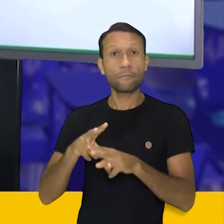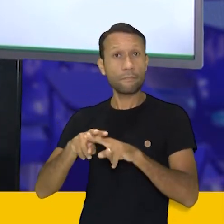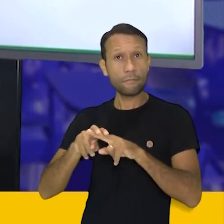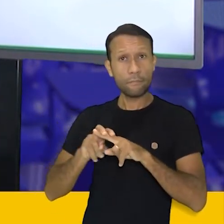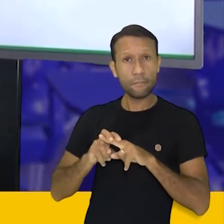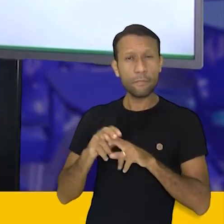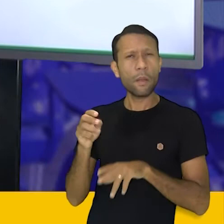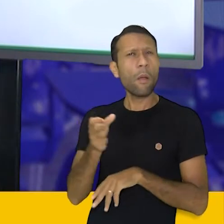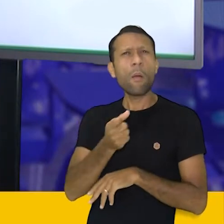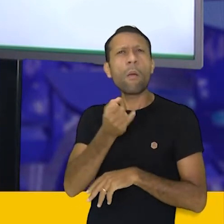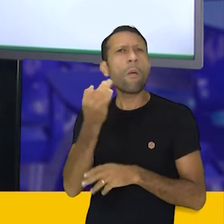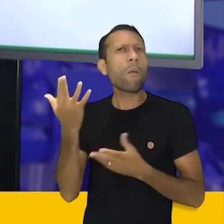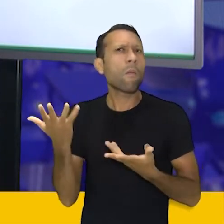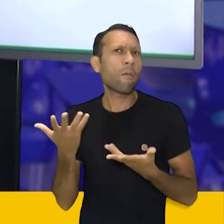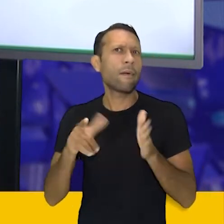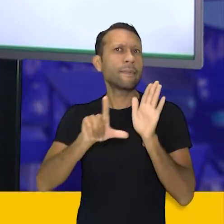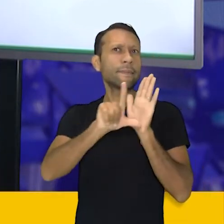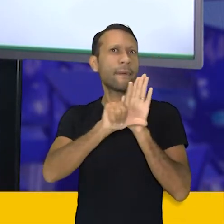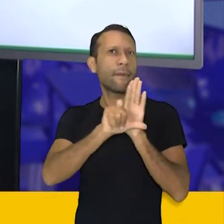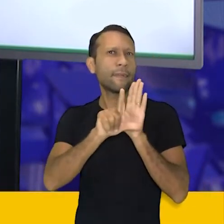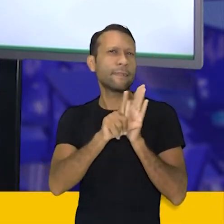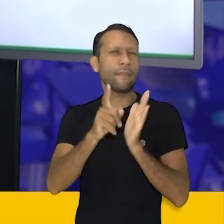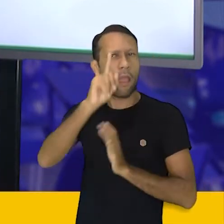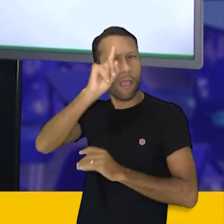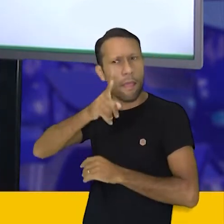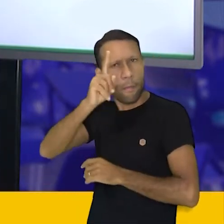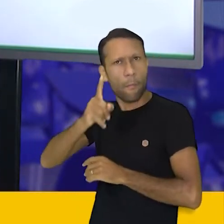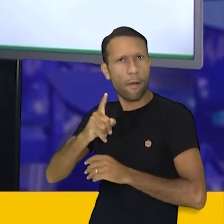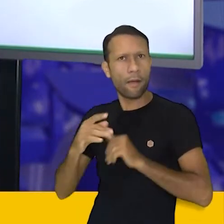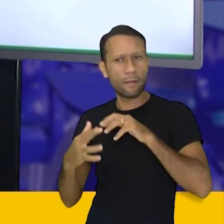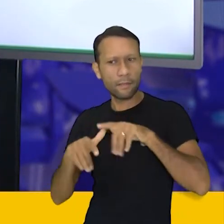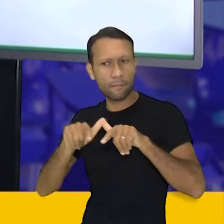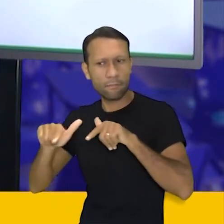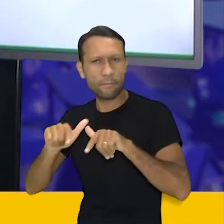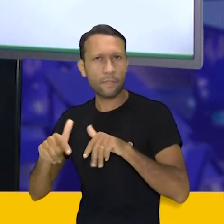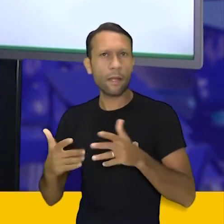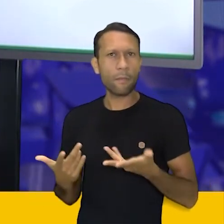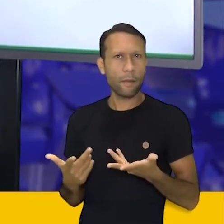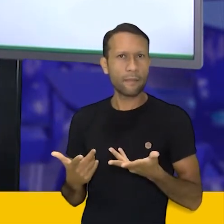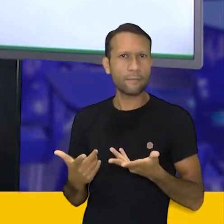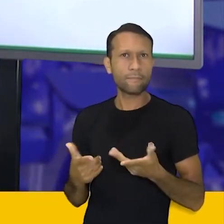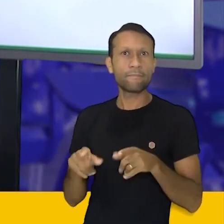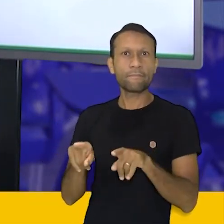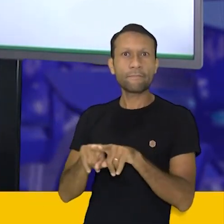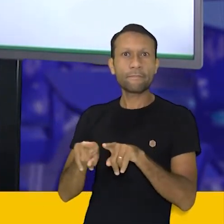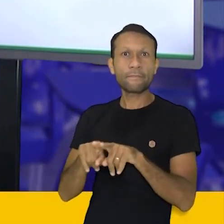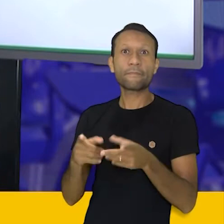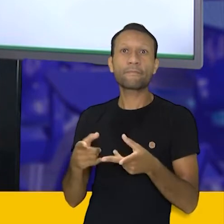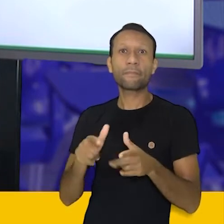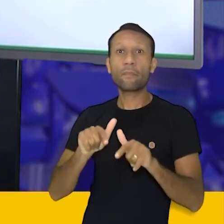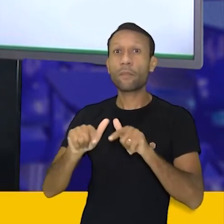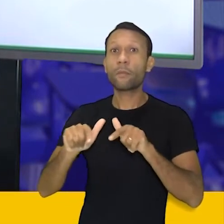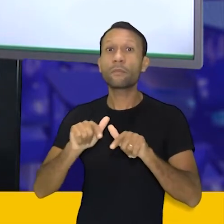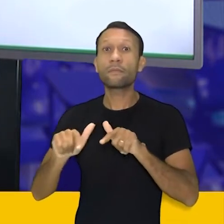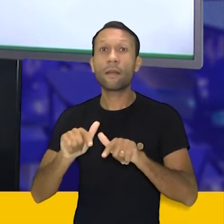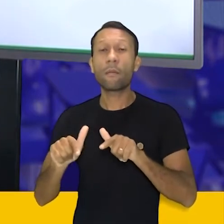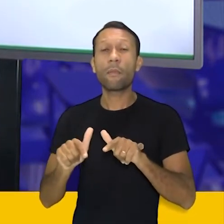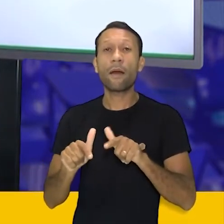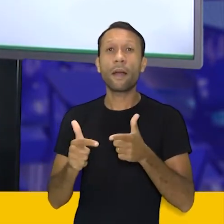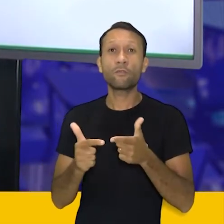trabalho. Então, quais são essas leis que regem o mundo do trabalho? Quais são as leis, por exemplo, que regem o